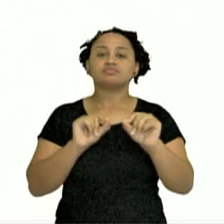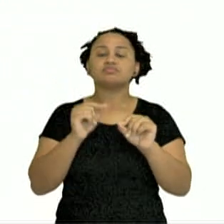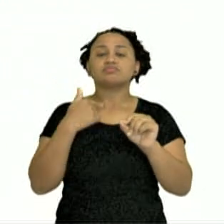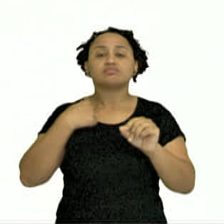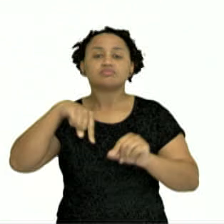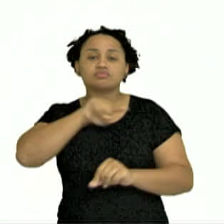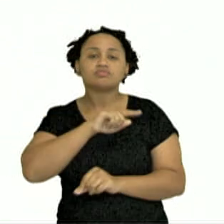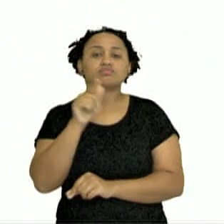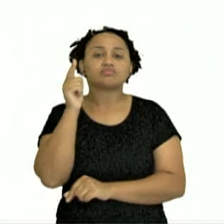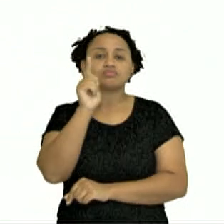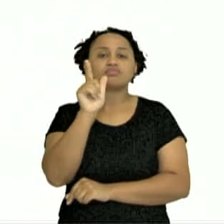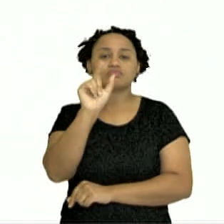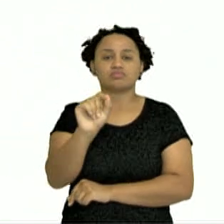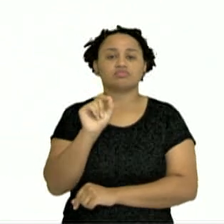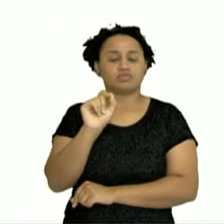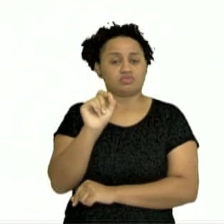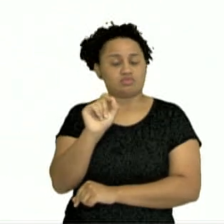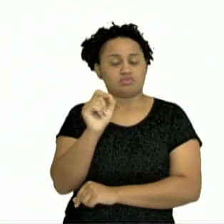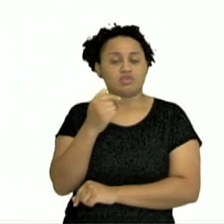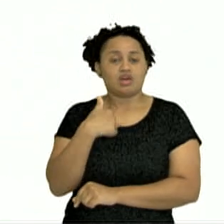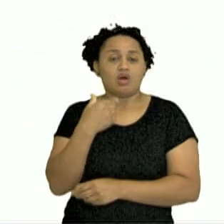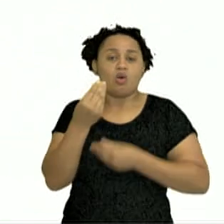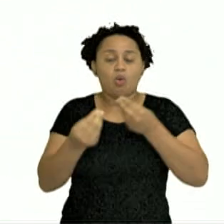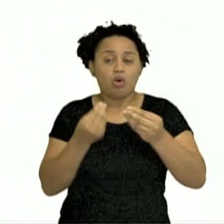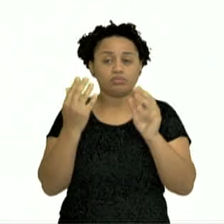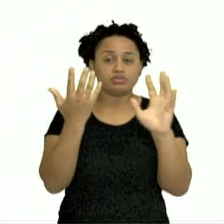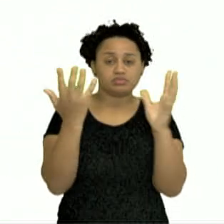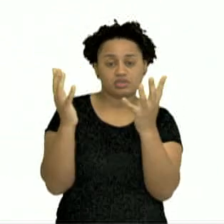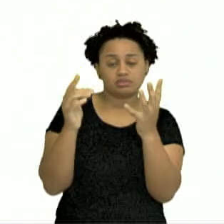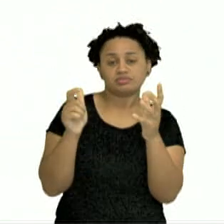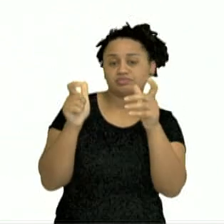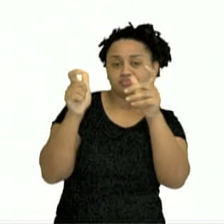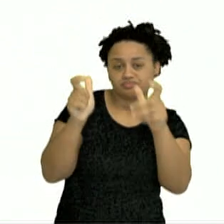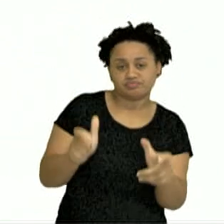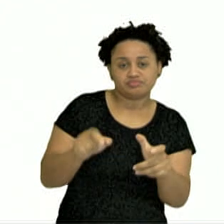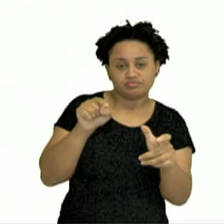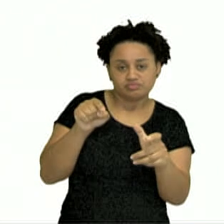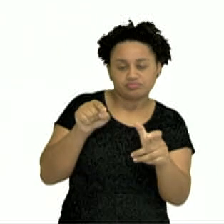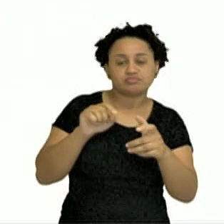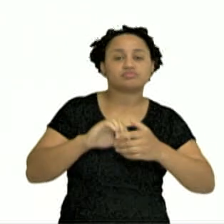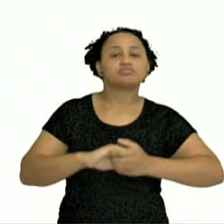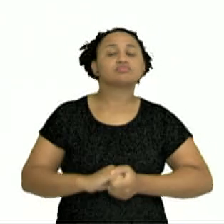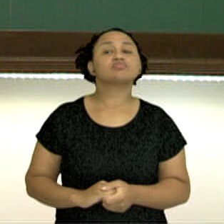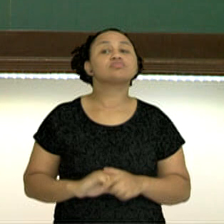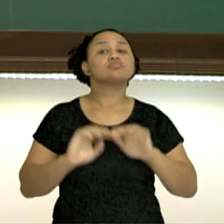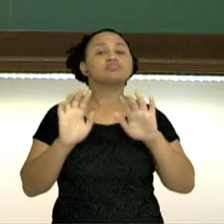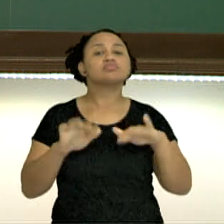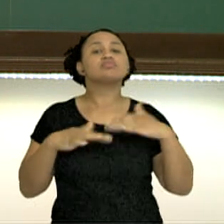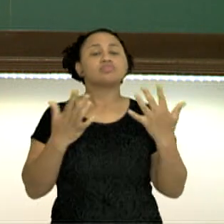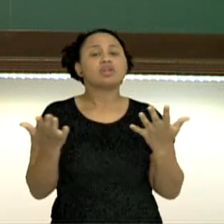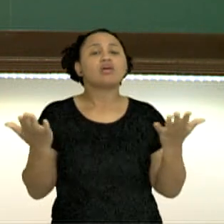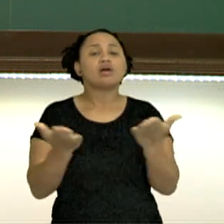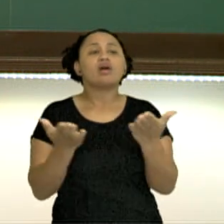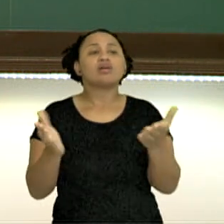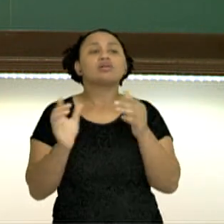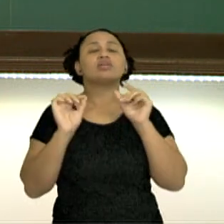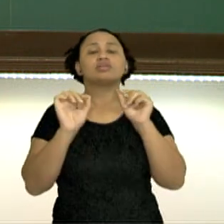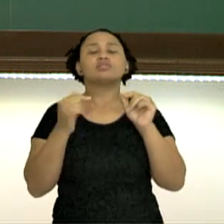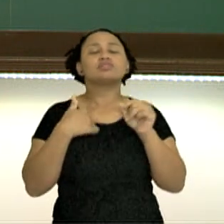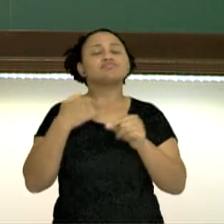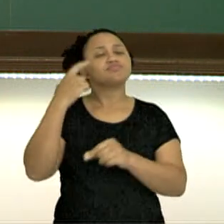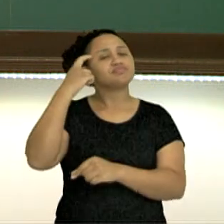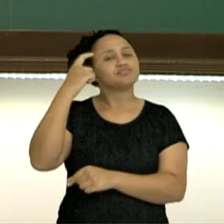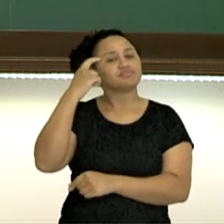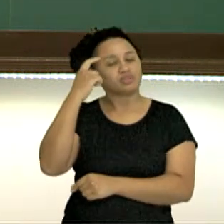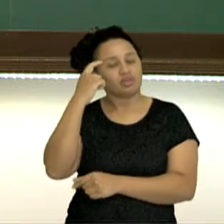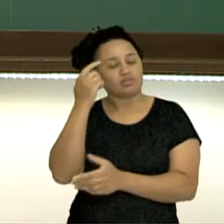que possamos estabelecer como será o clima em uma determinada localidade. E para isso, vamos agora fazer uma